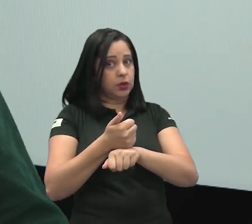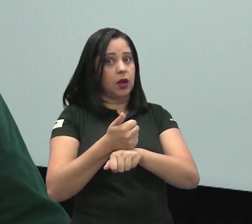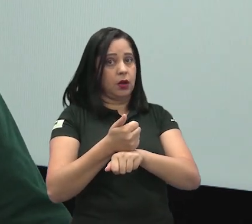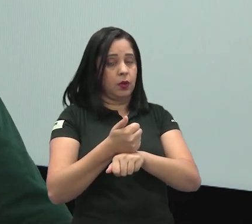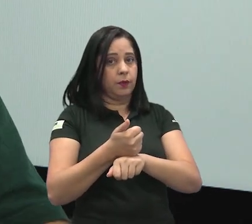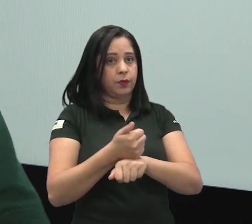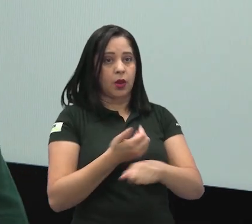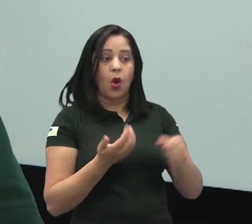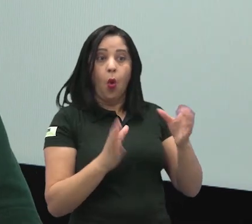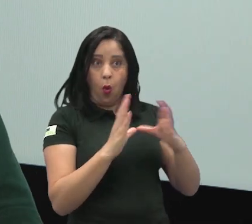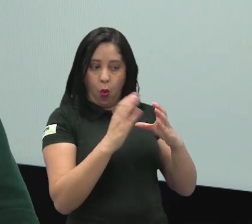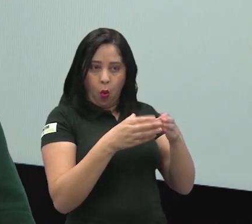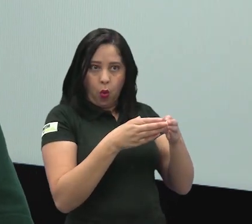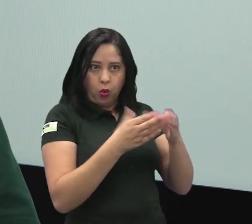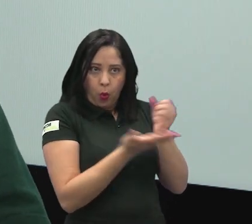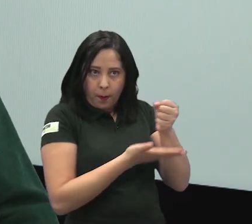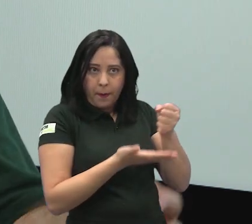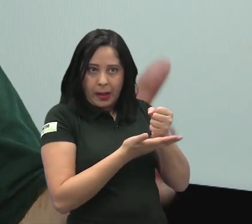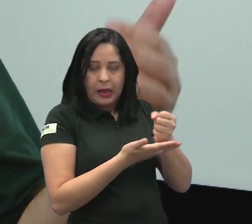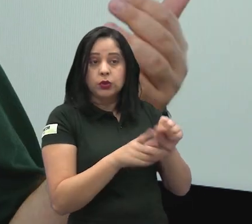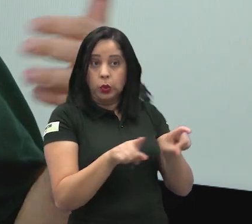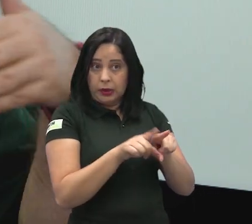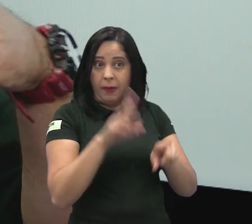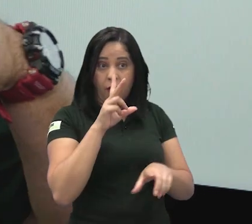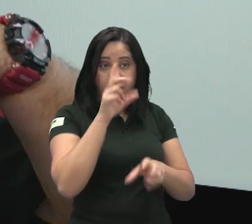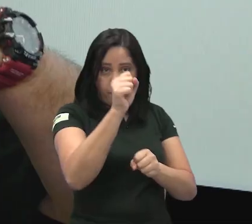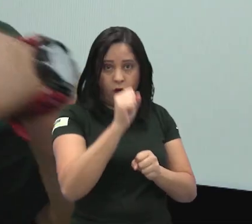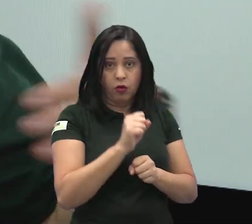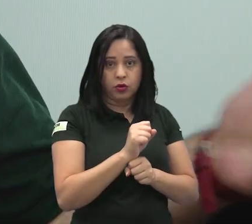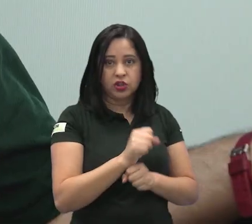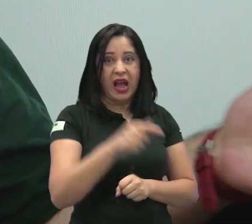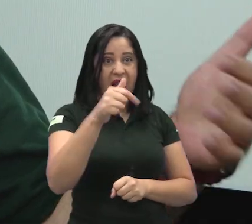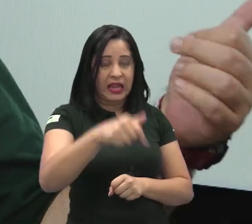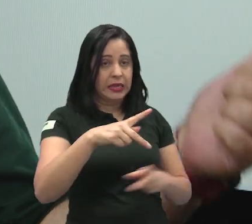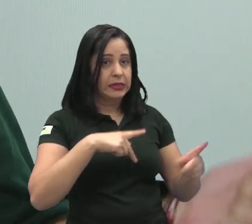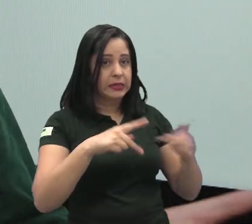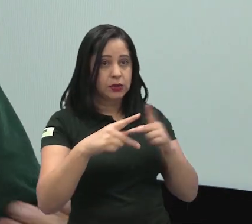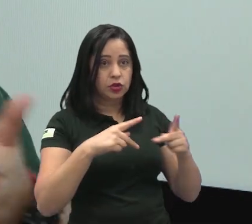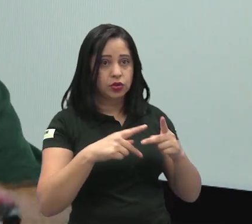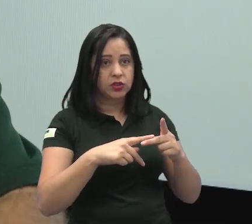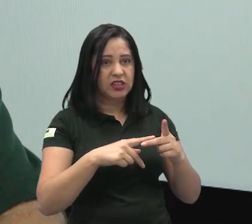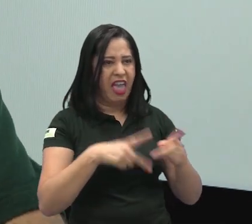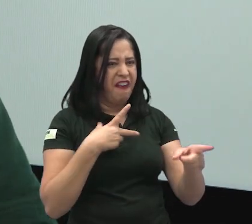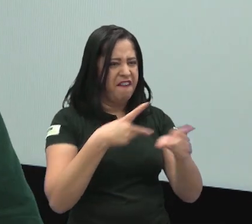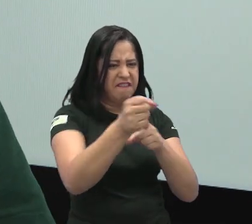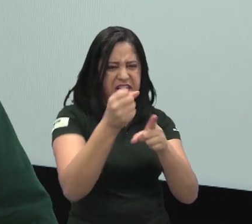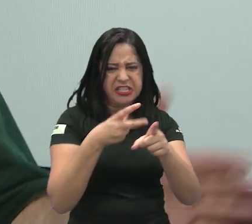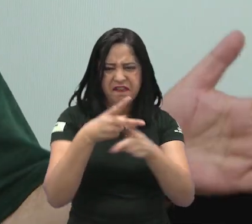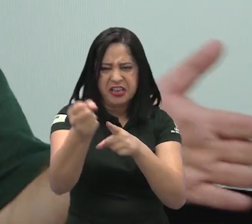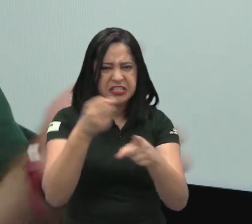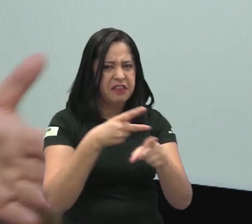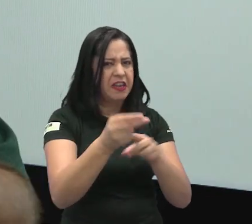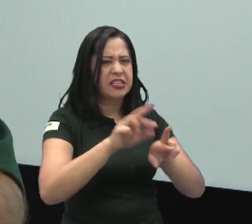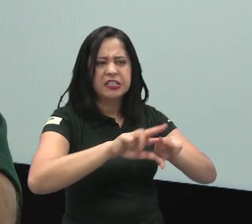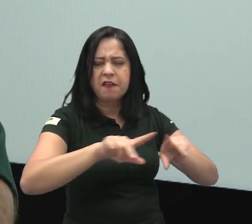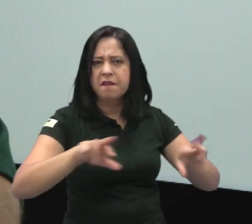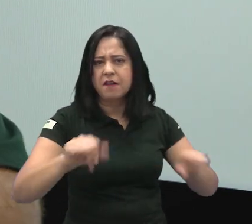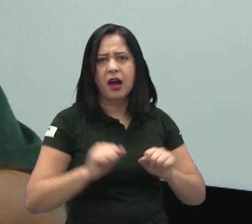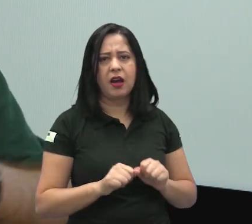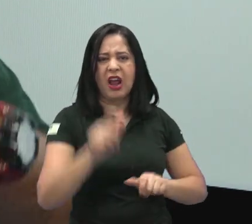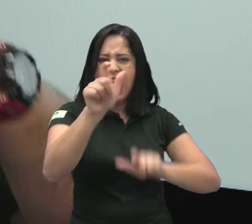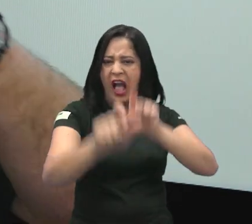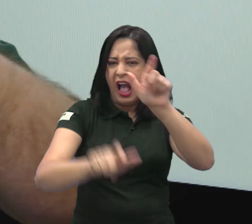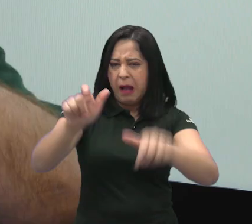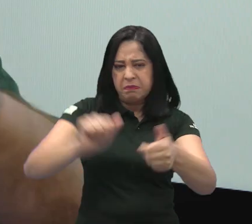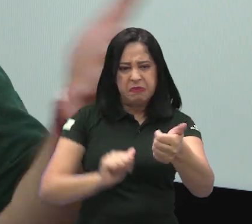As categorias de base também são muito fortes, não é à toa que São José é multicampeão em jogos regionais, jogos abertos, atletas